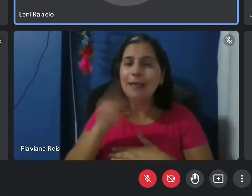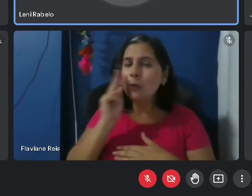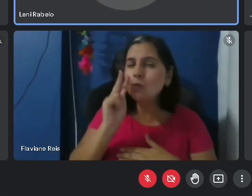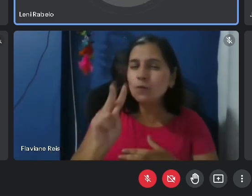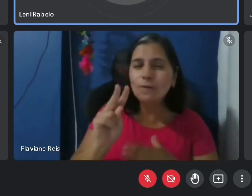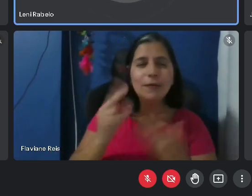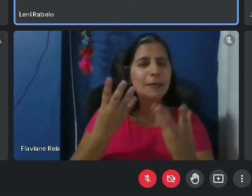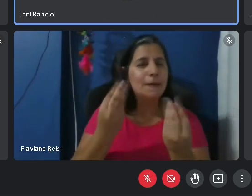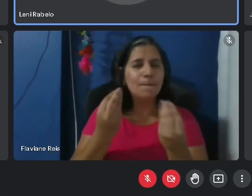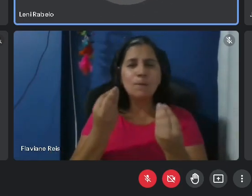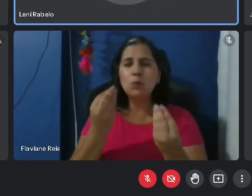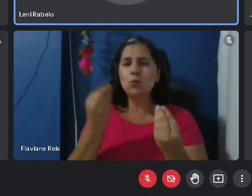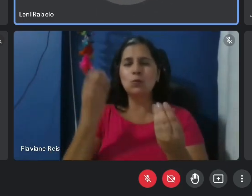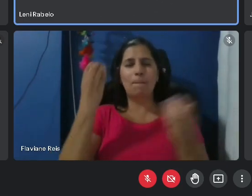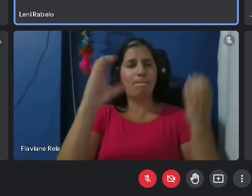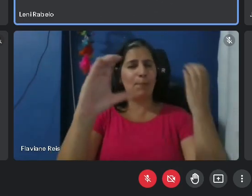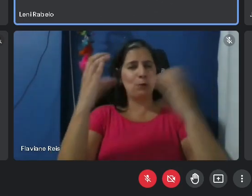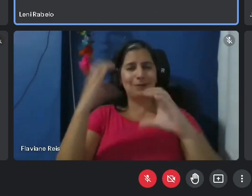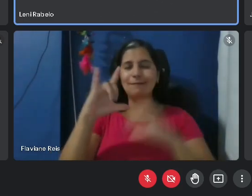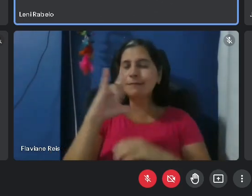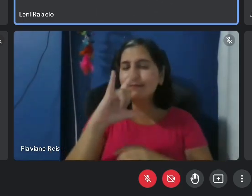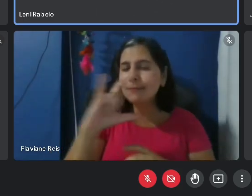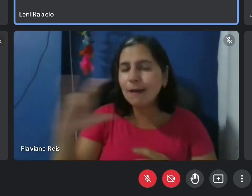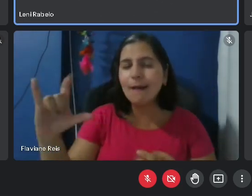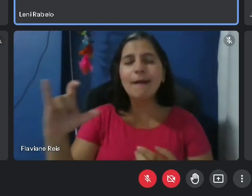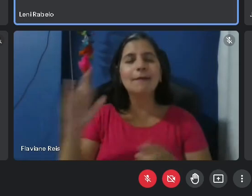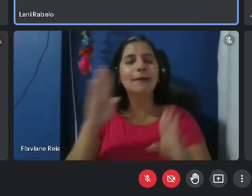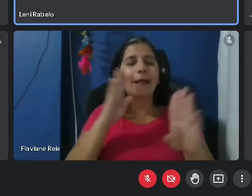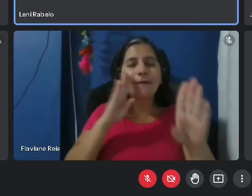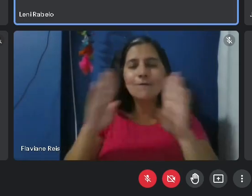hoje parece que